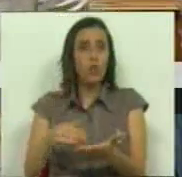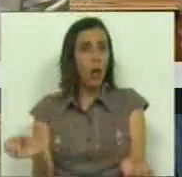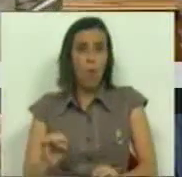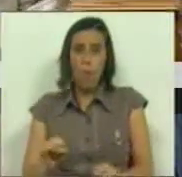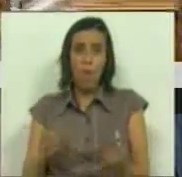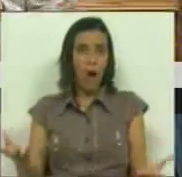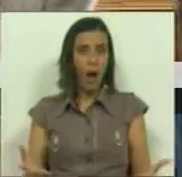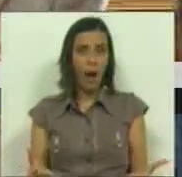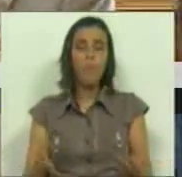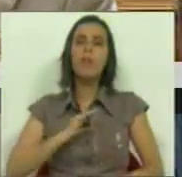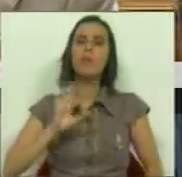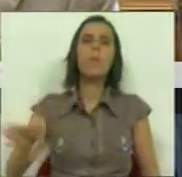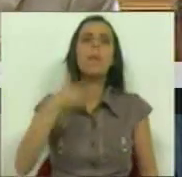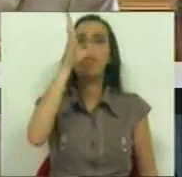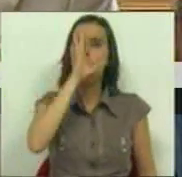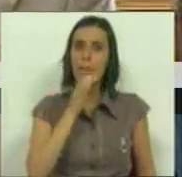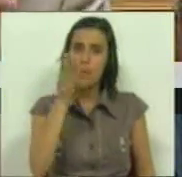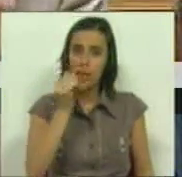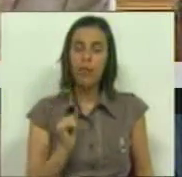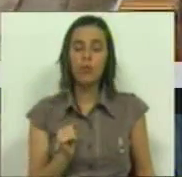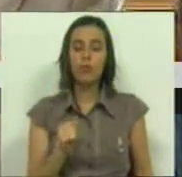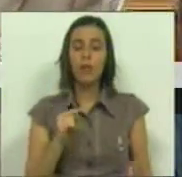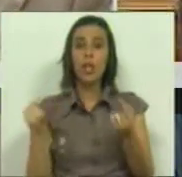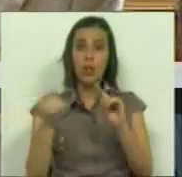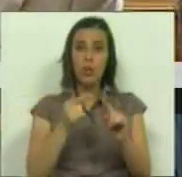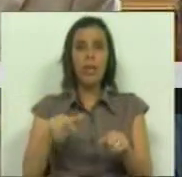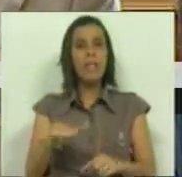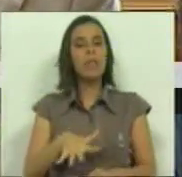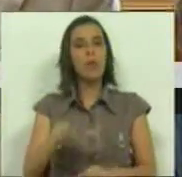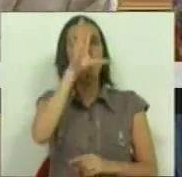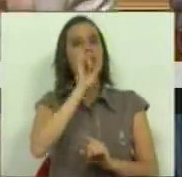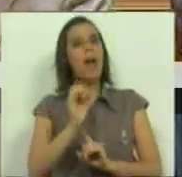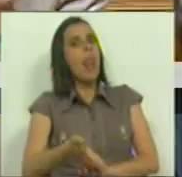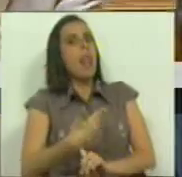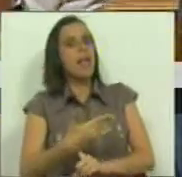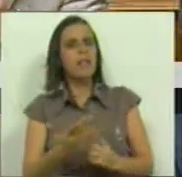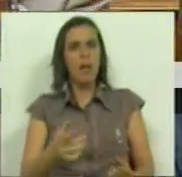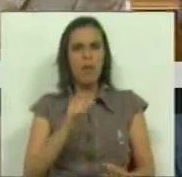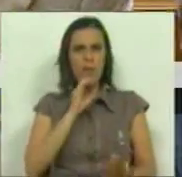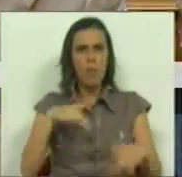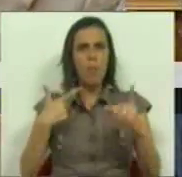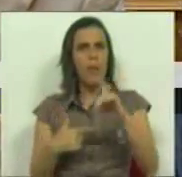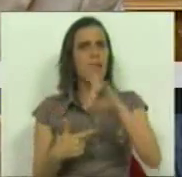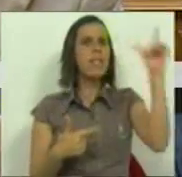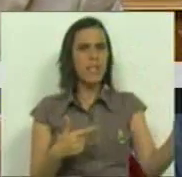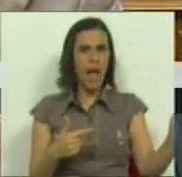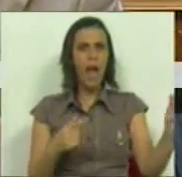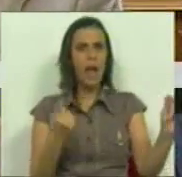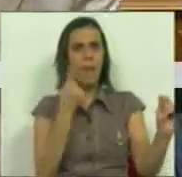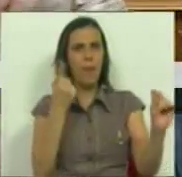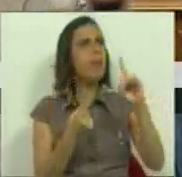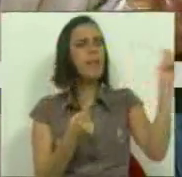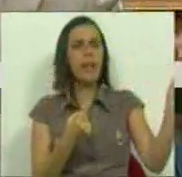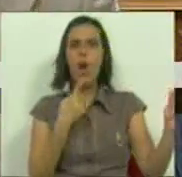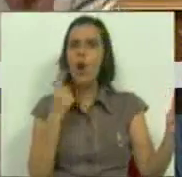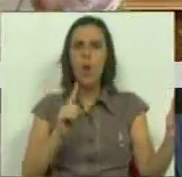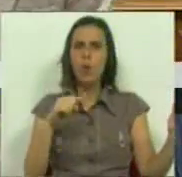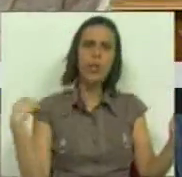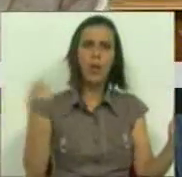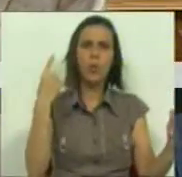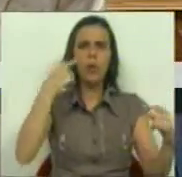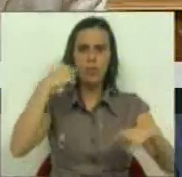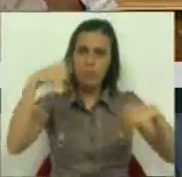resulta. E, Sr. Primeiro-Ministro, veio discutir o Estado da Nação e acha que pode sair daqui porta fora sem dizer a